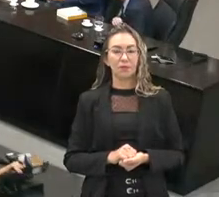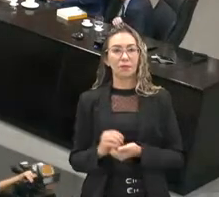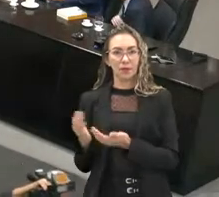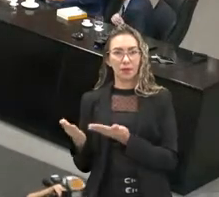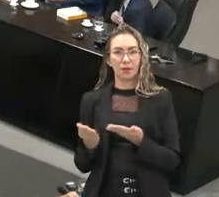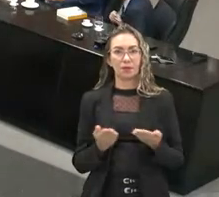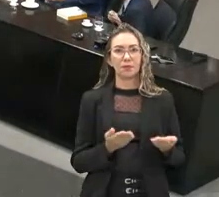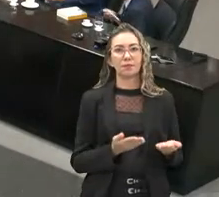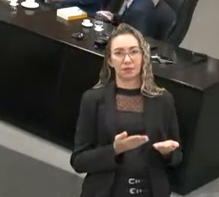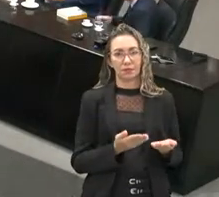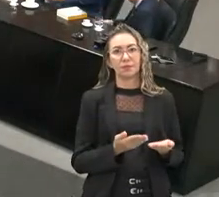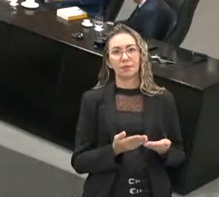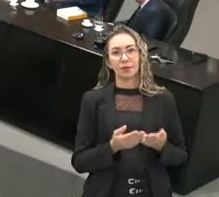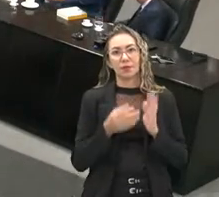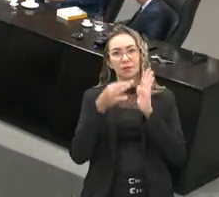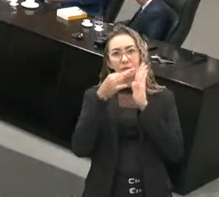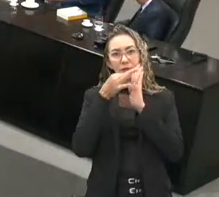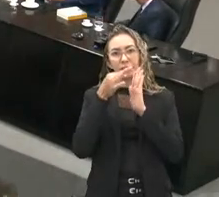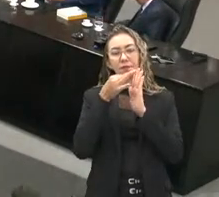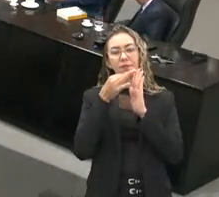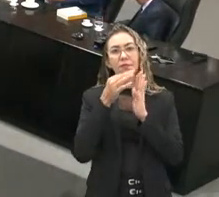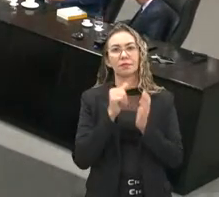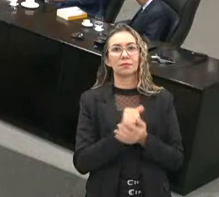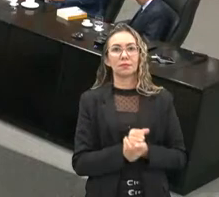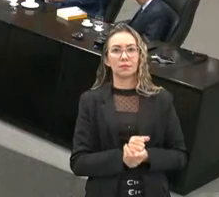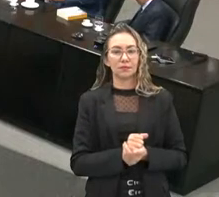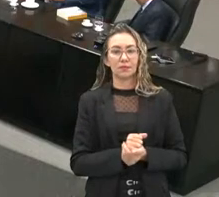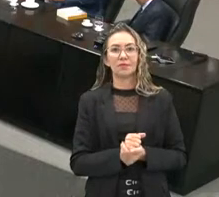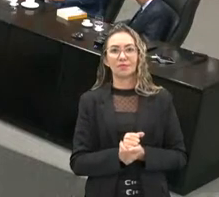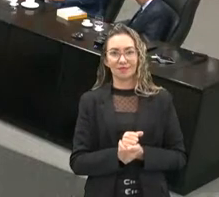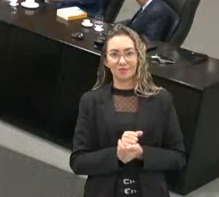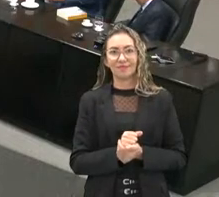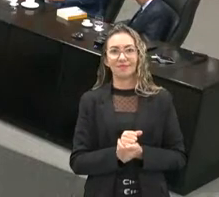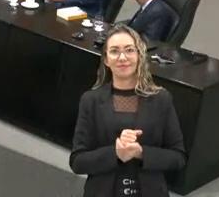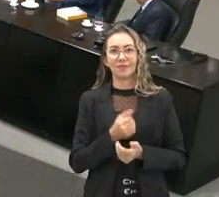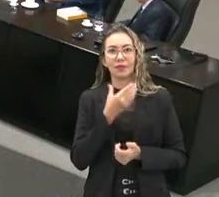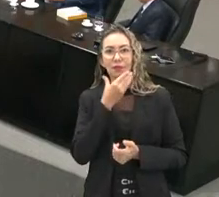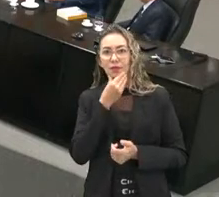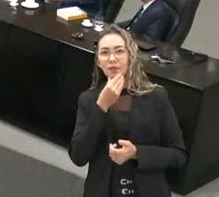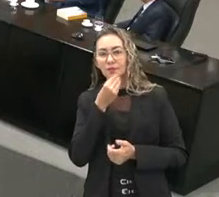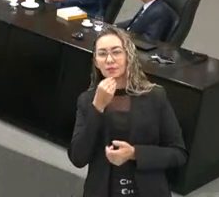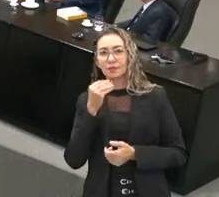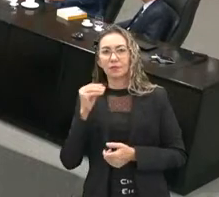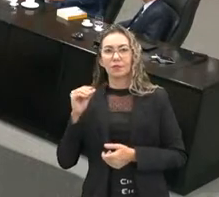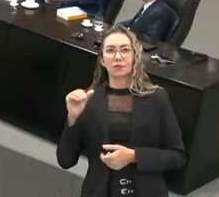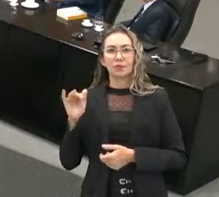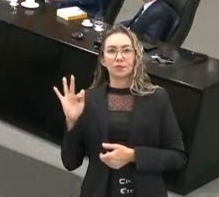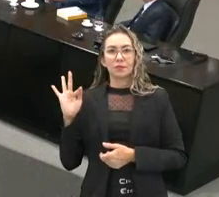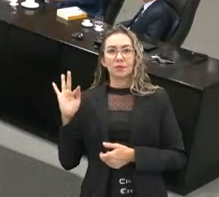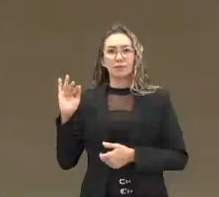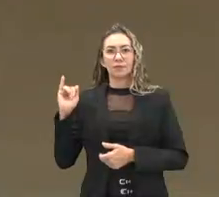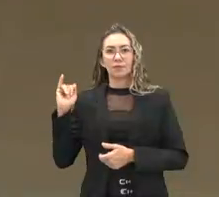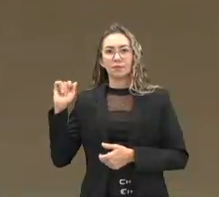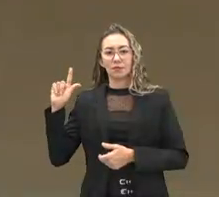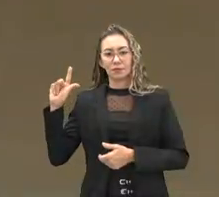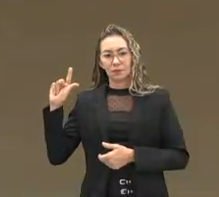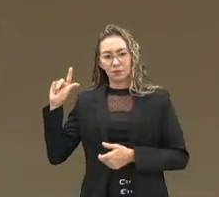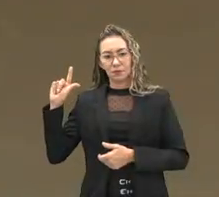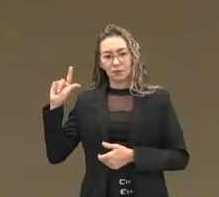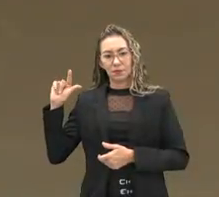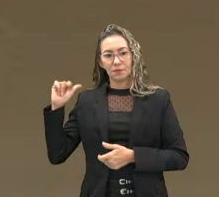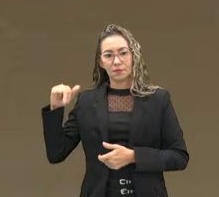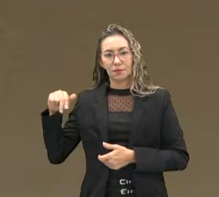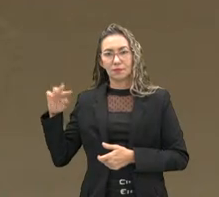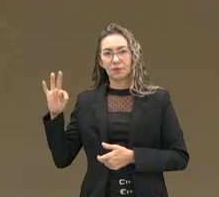Convidamos para fazer uso da fala o senhor Filinto Miller, nesse ato representando a sua mãe,